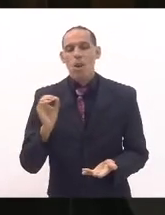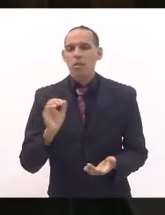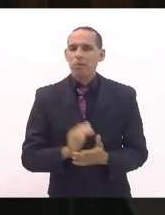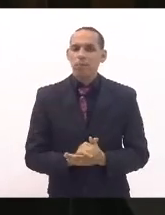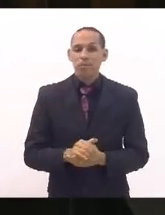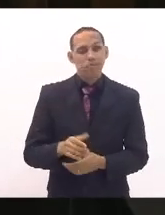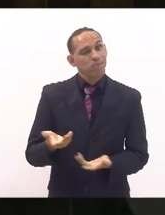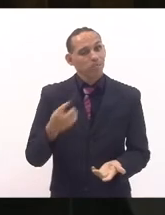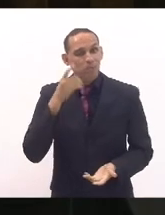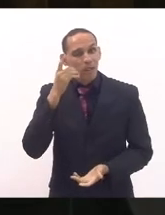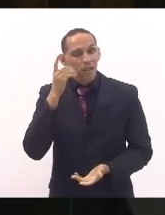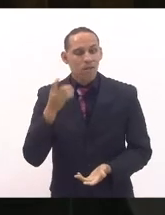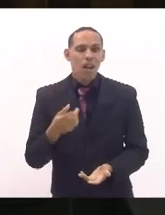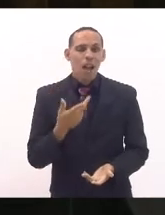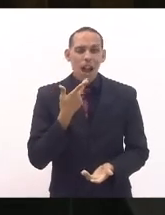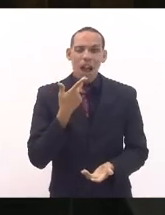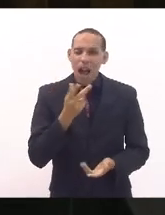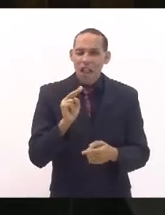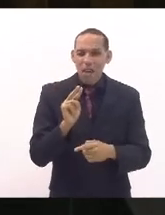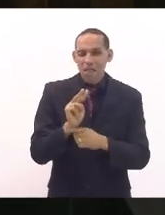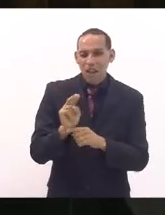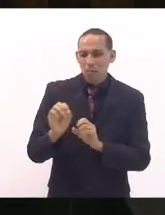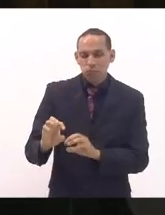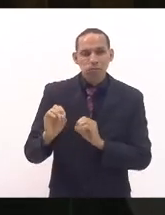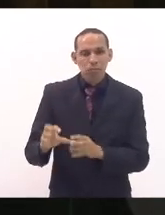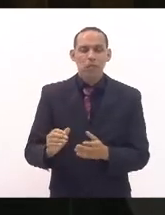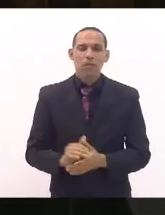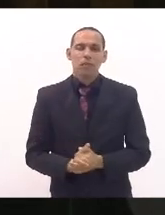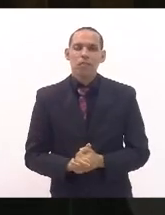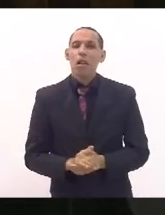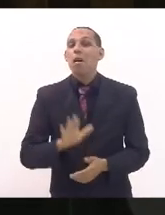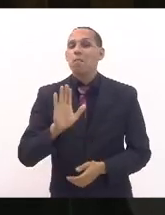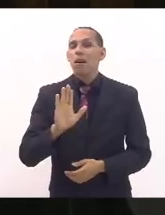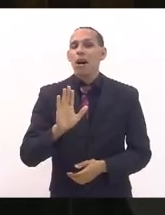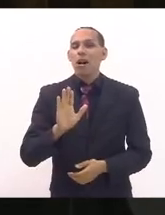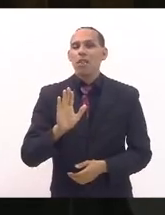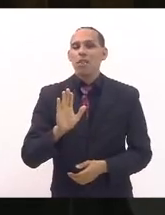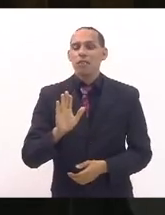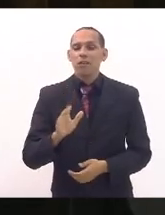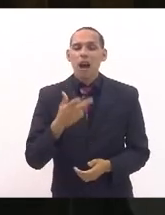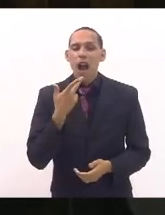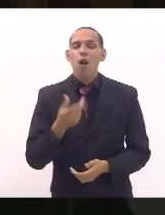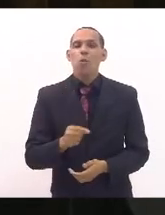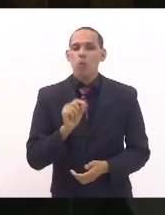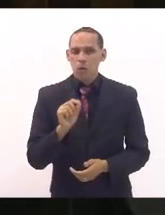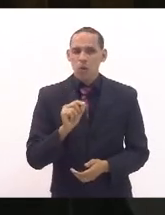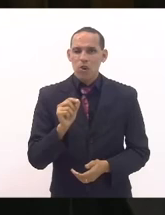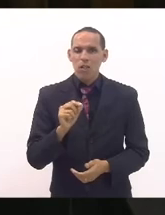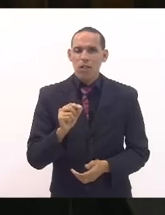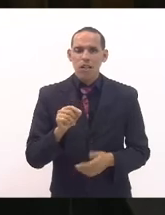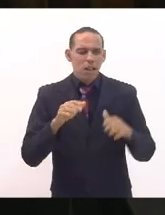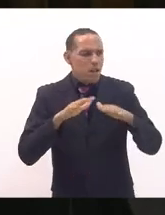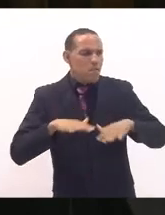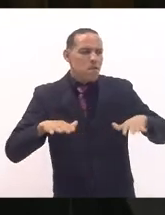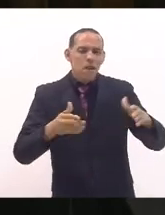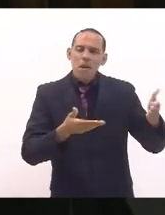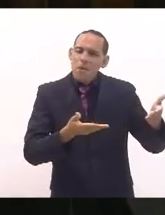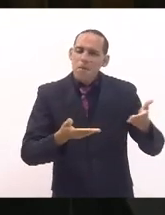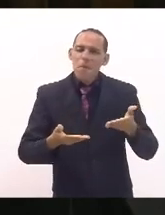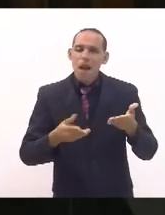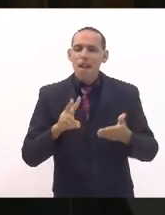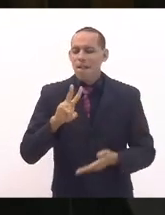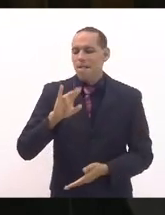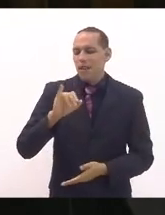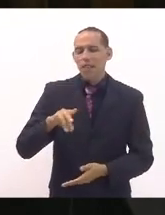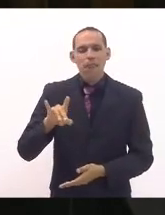deputado, que se diz defensor da educação, mas que fala aqui, sejam todos bem-vindos, agredindo o